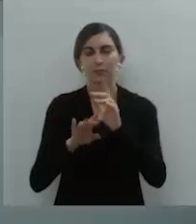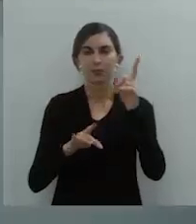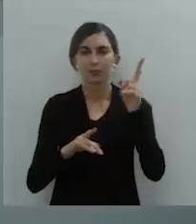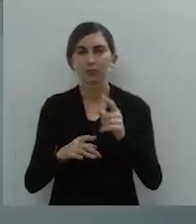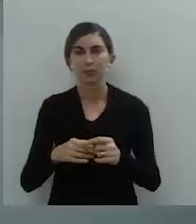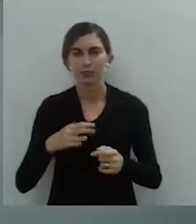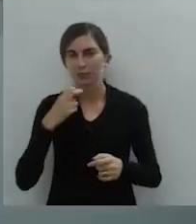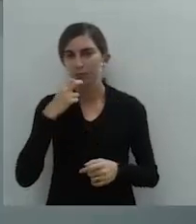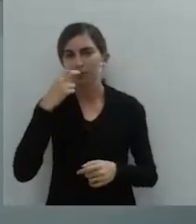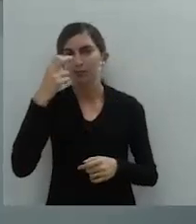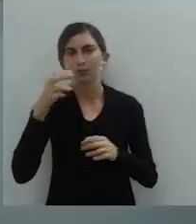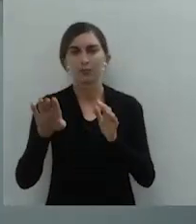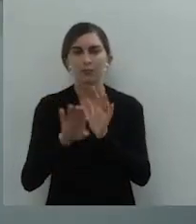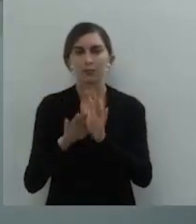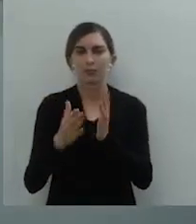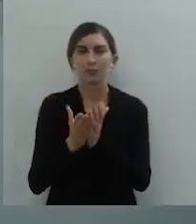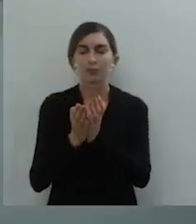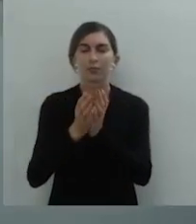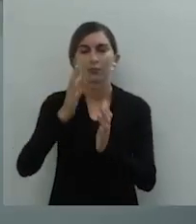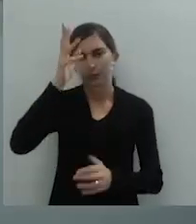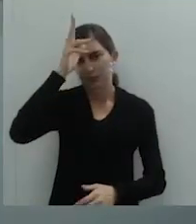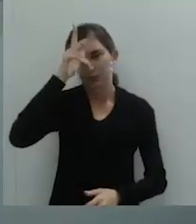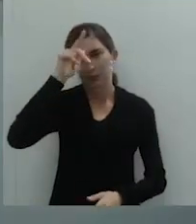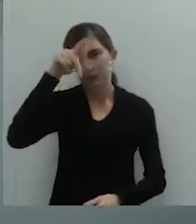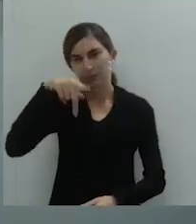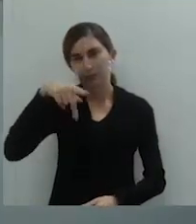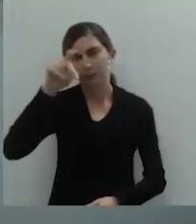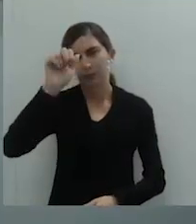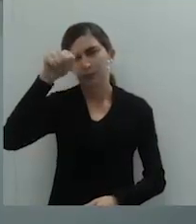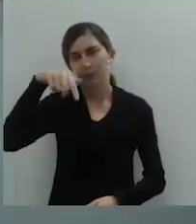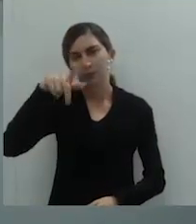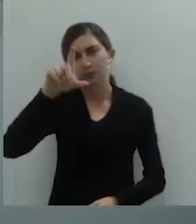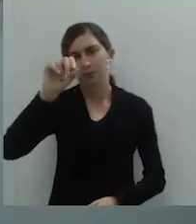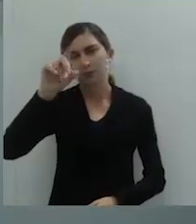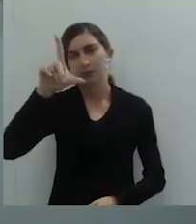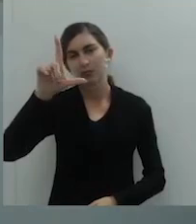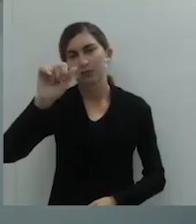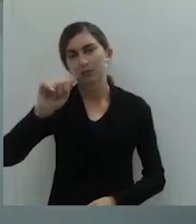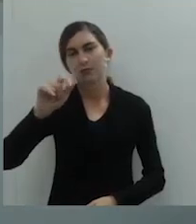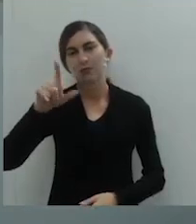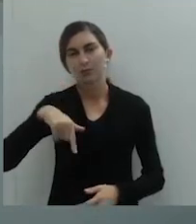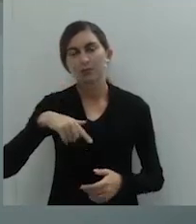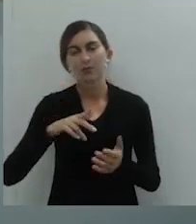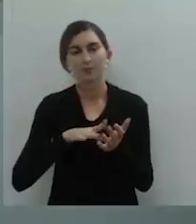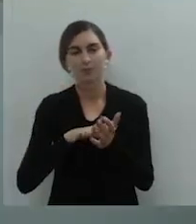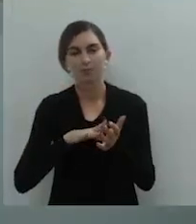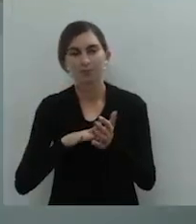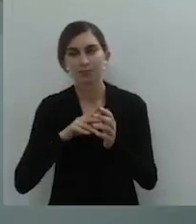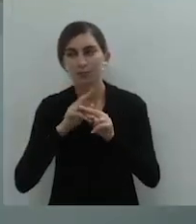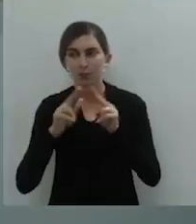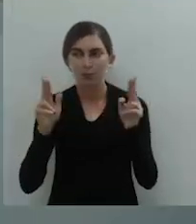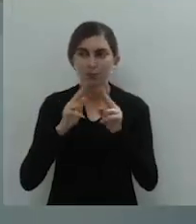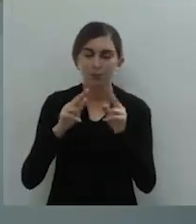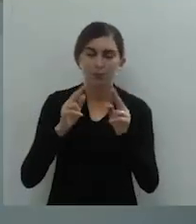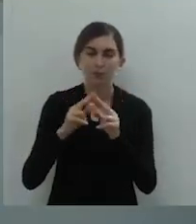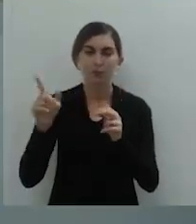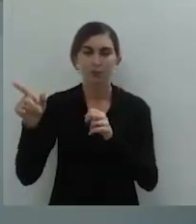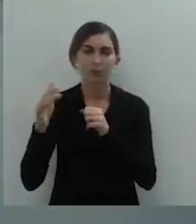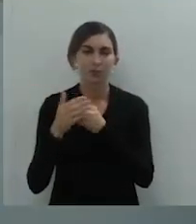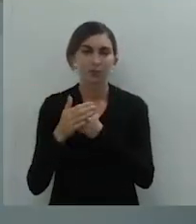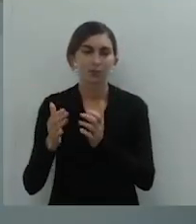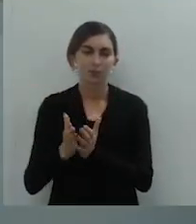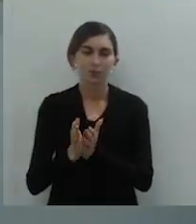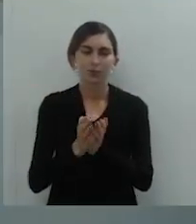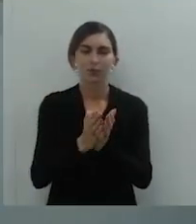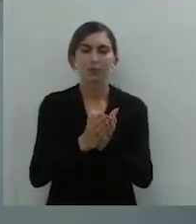se gritava: "Chegando galinha de Angola." E, na verdade, era um disfarce que trazia os negros traficados.